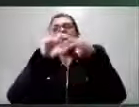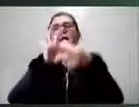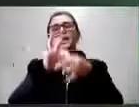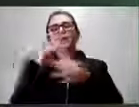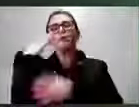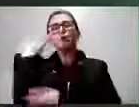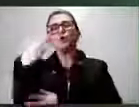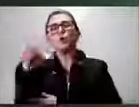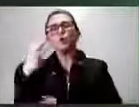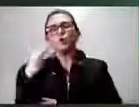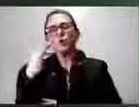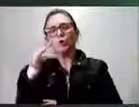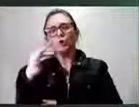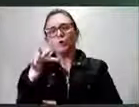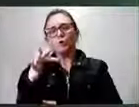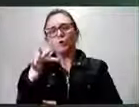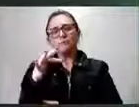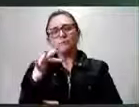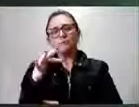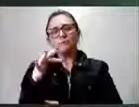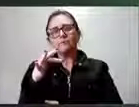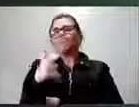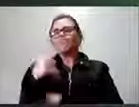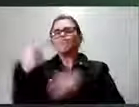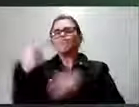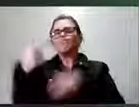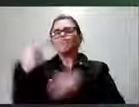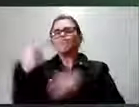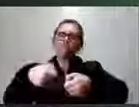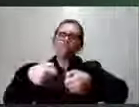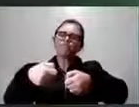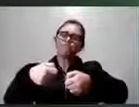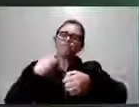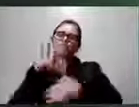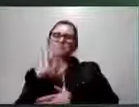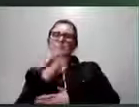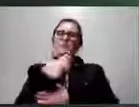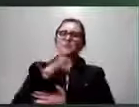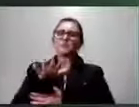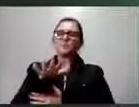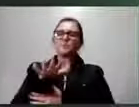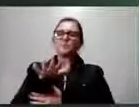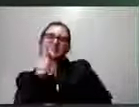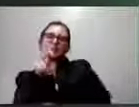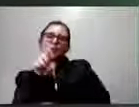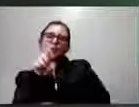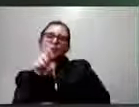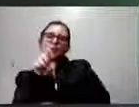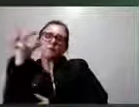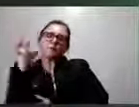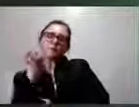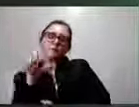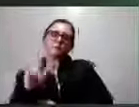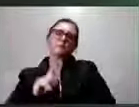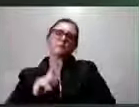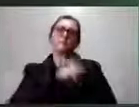e à discapacidade e afetam aproximadamente entre 5% e 12% da